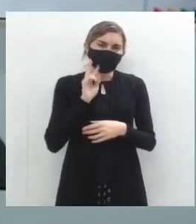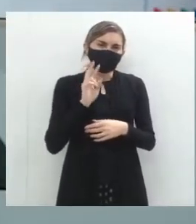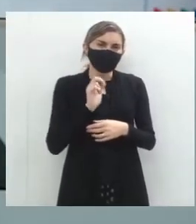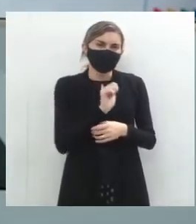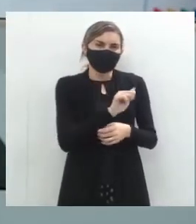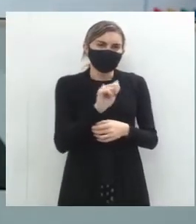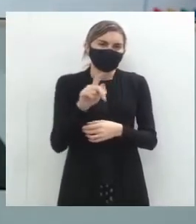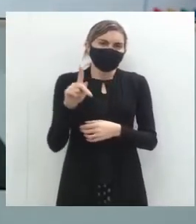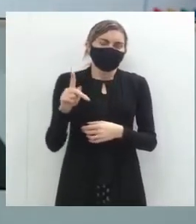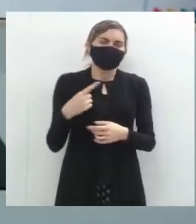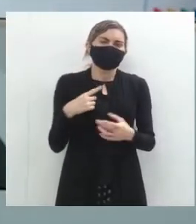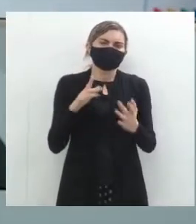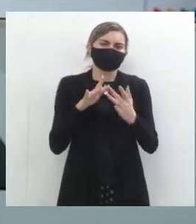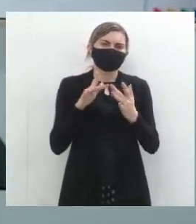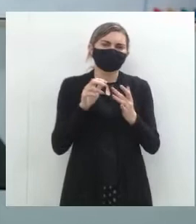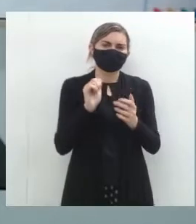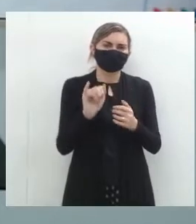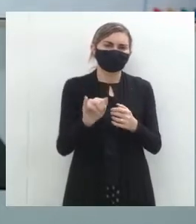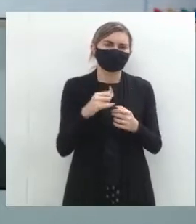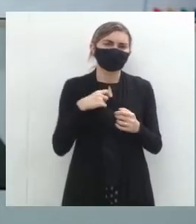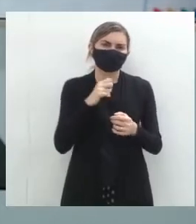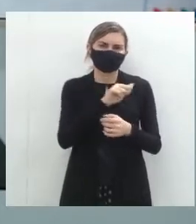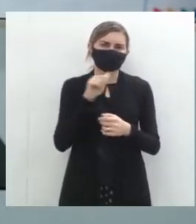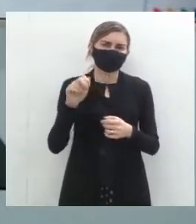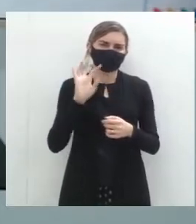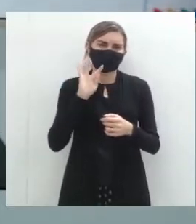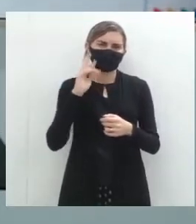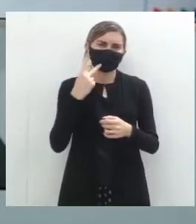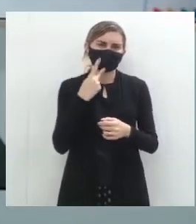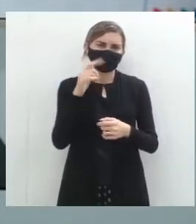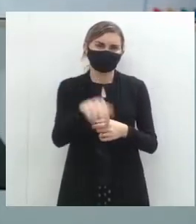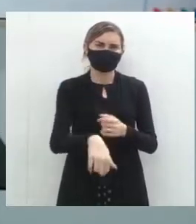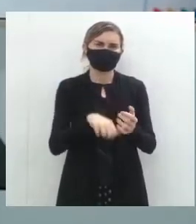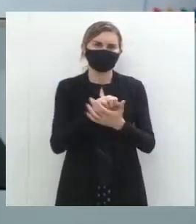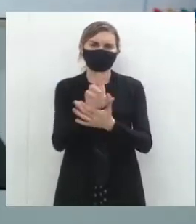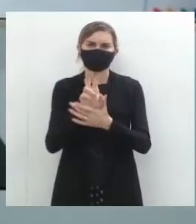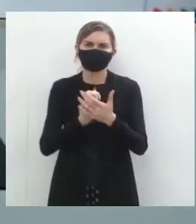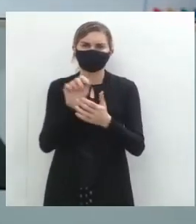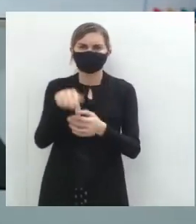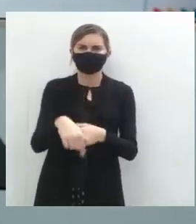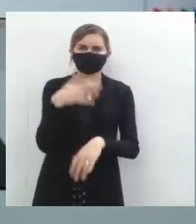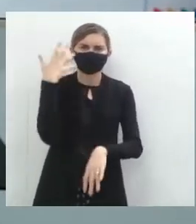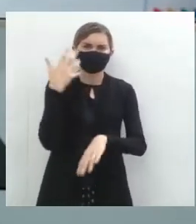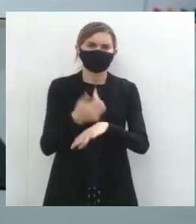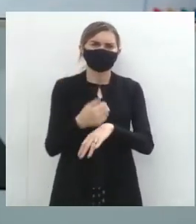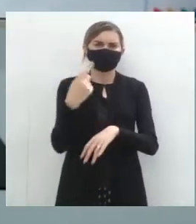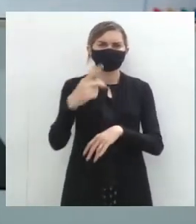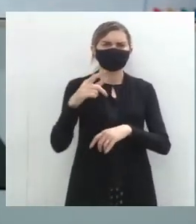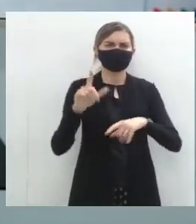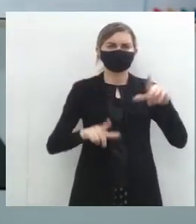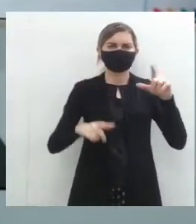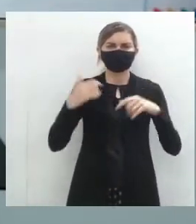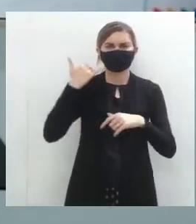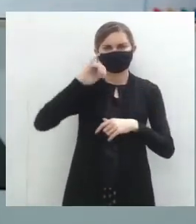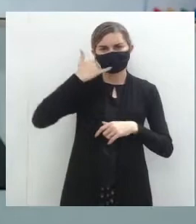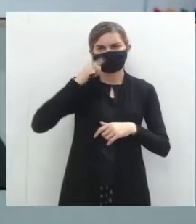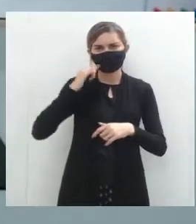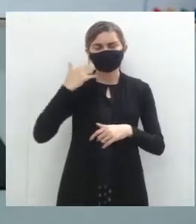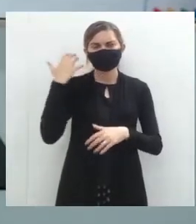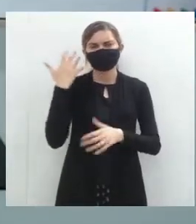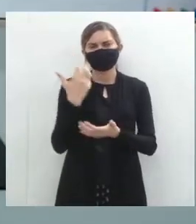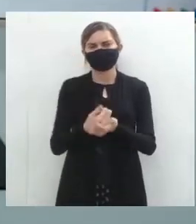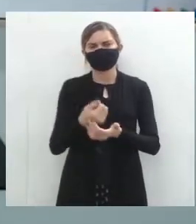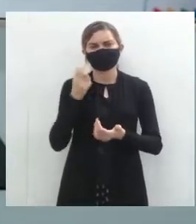aplicativo Conecta Aí é o aplicativo oficial aqui do EducaPE. Você baixa no teu telefone o Conecta Aí, beleza?